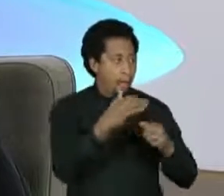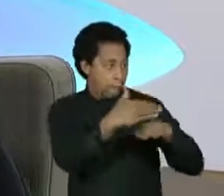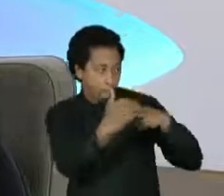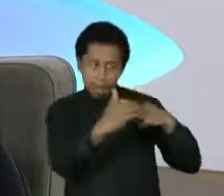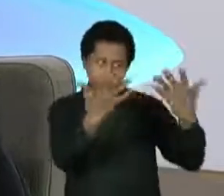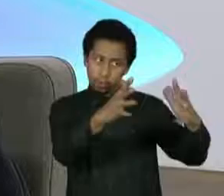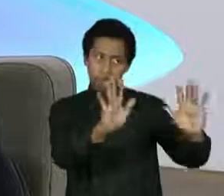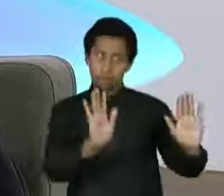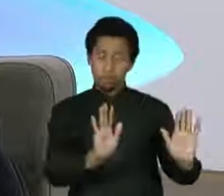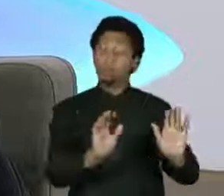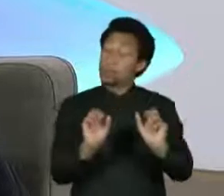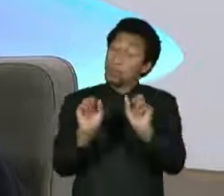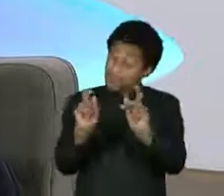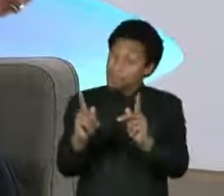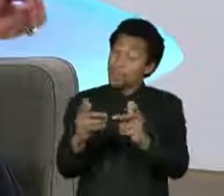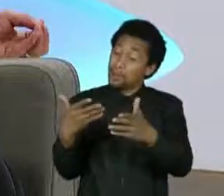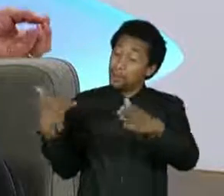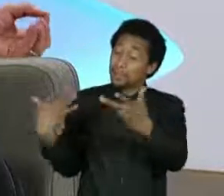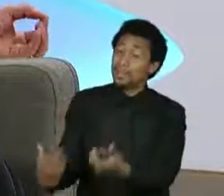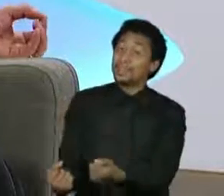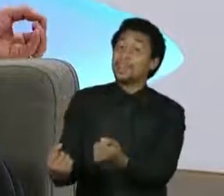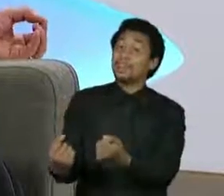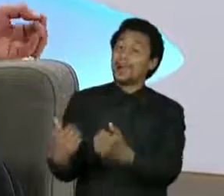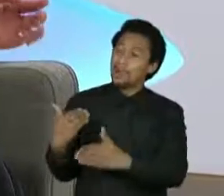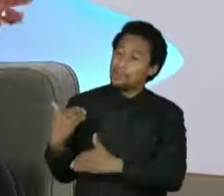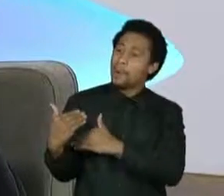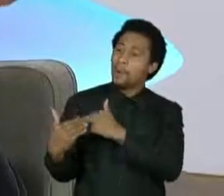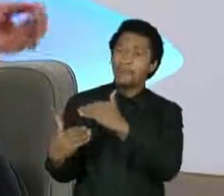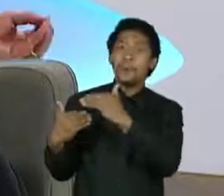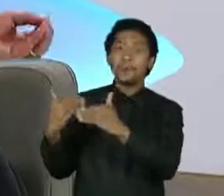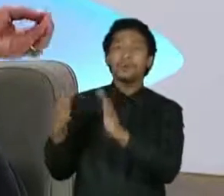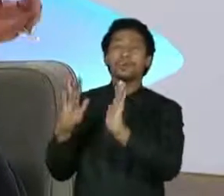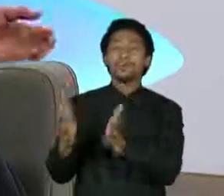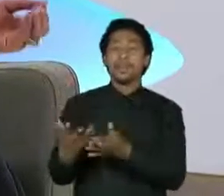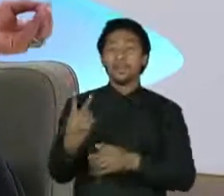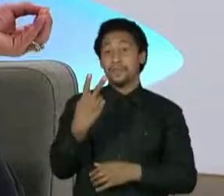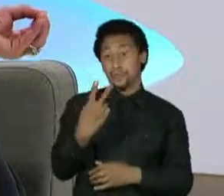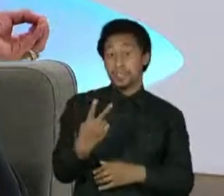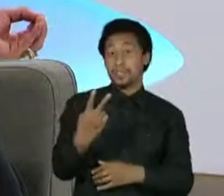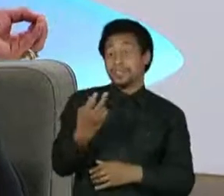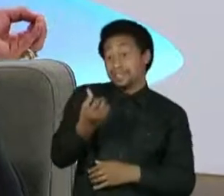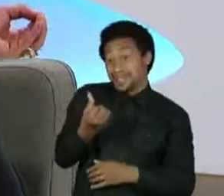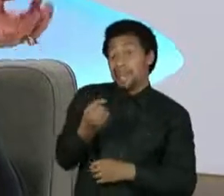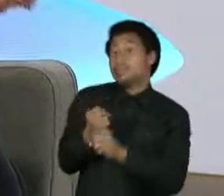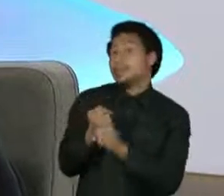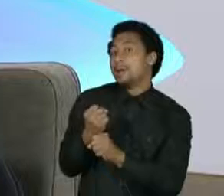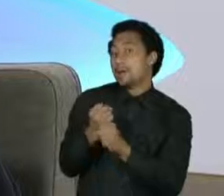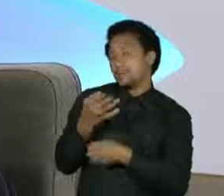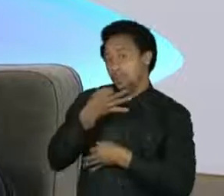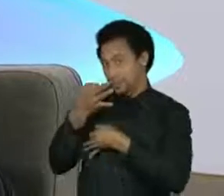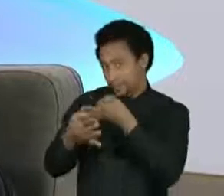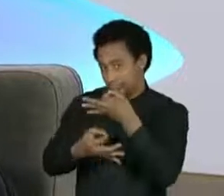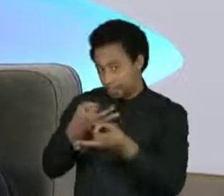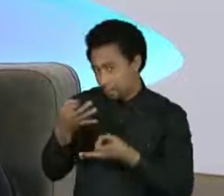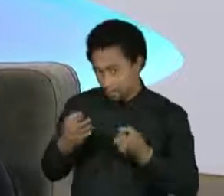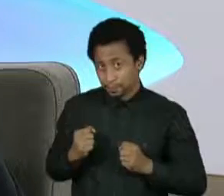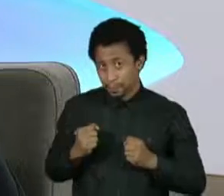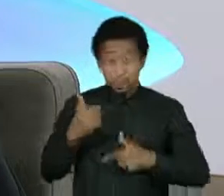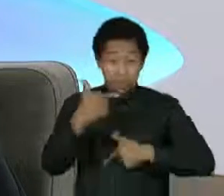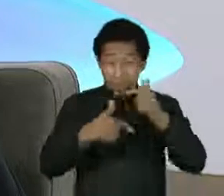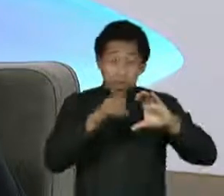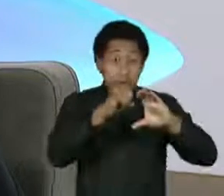que eu fui evoluindo. São 26 anos que eu comento futebol, são 25 esse ano de TV Globo. E eu